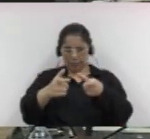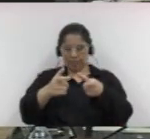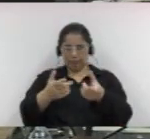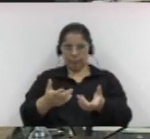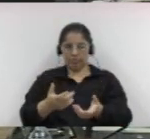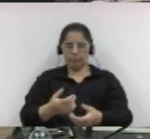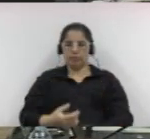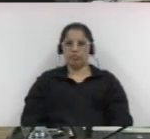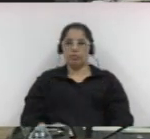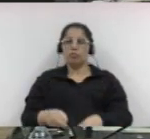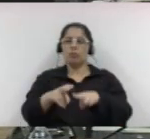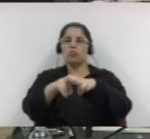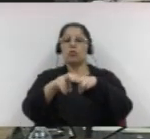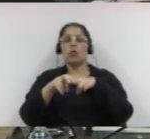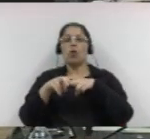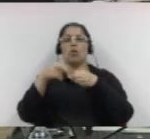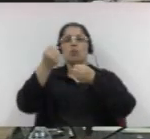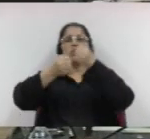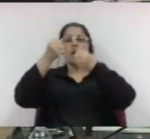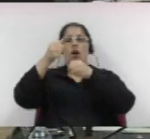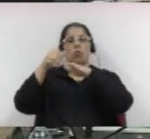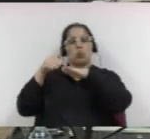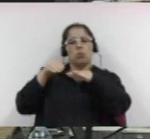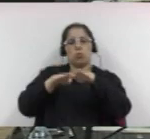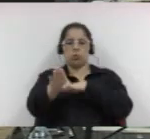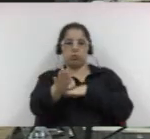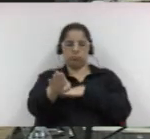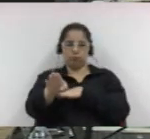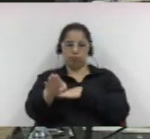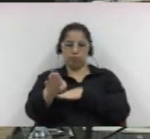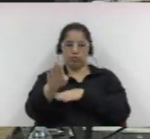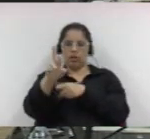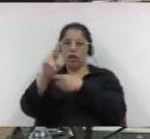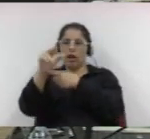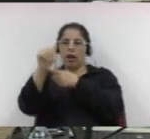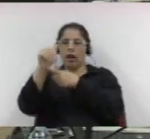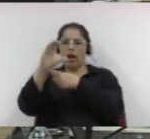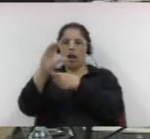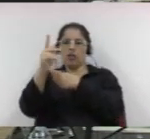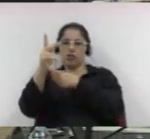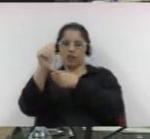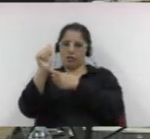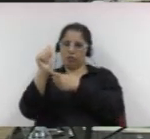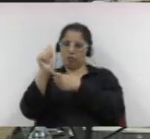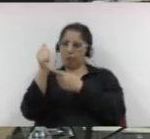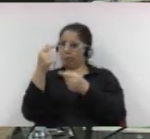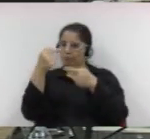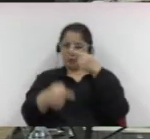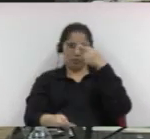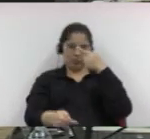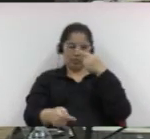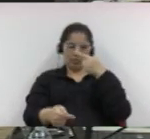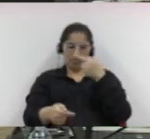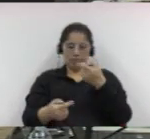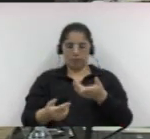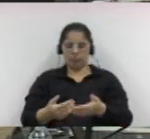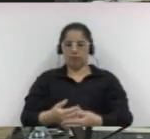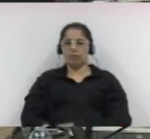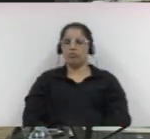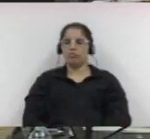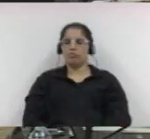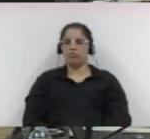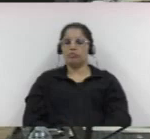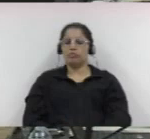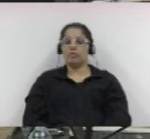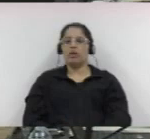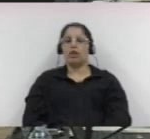vi. Então eu penso que o caminho é chamar para discussão. E o senhor está fazendo um requerimento importante. Seria mais ou menos nessa linha que eu